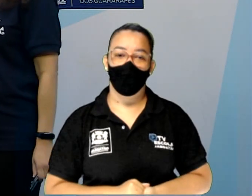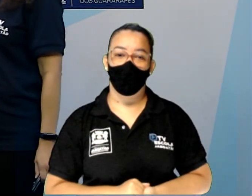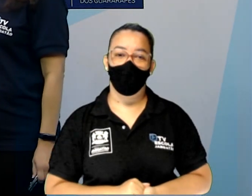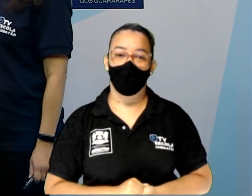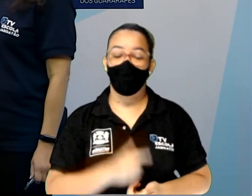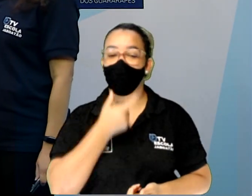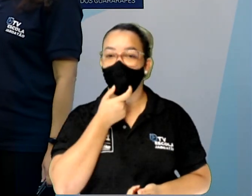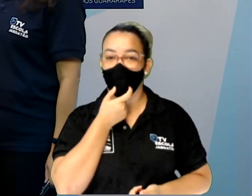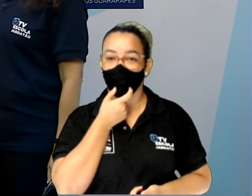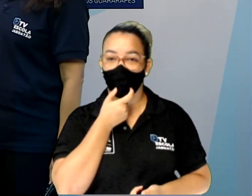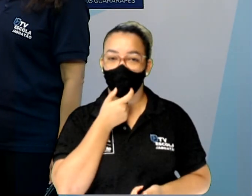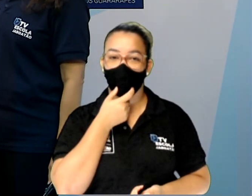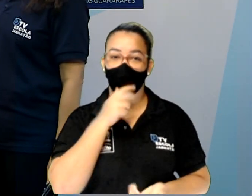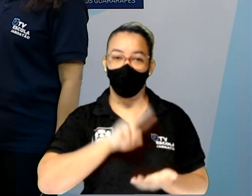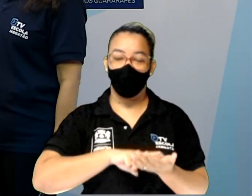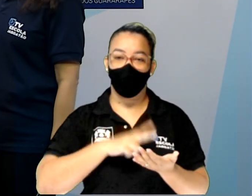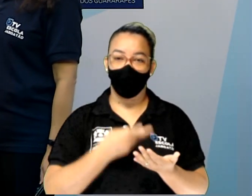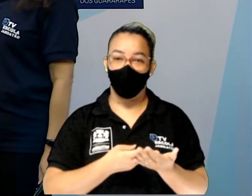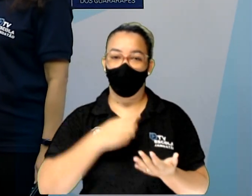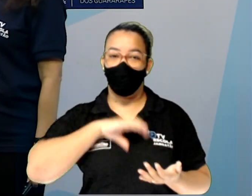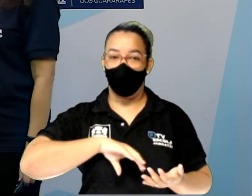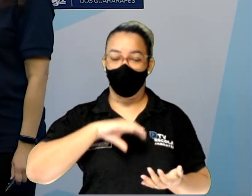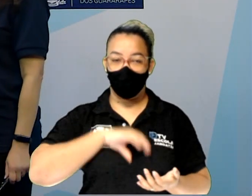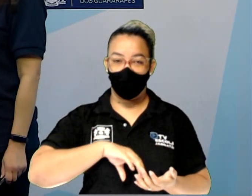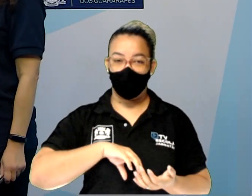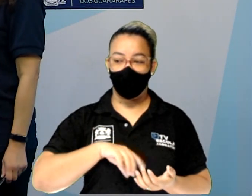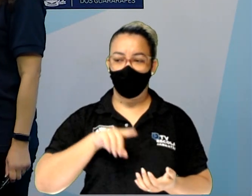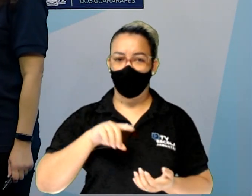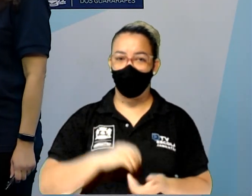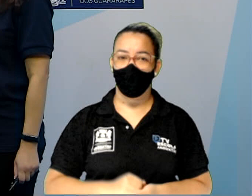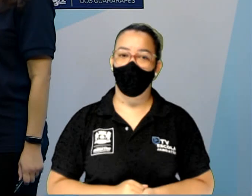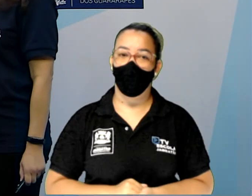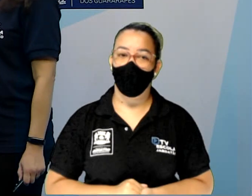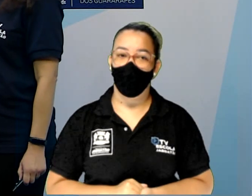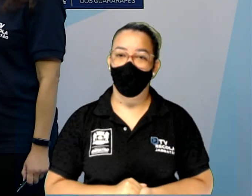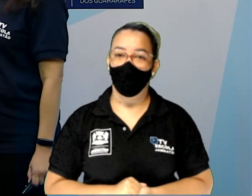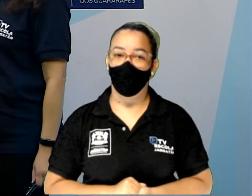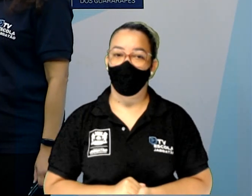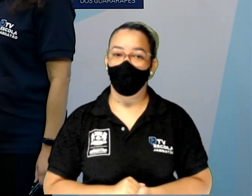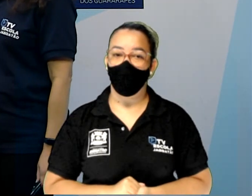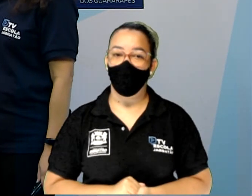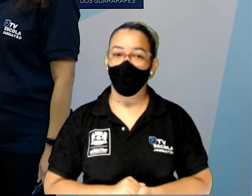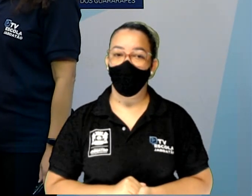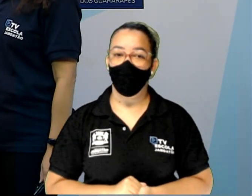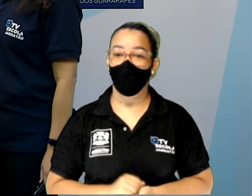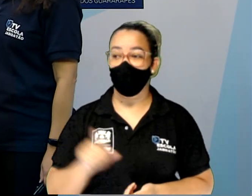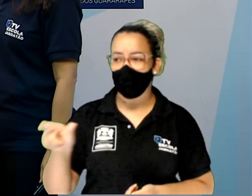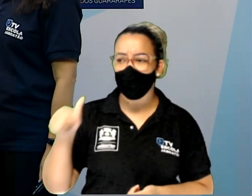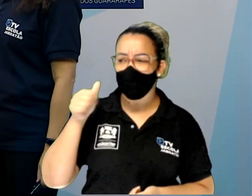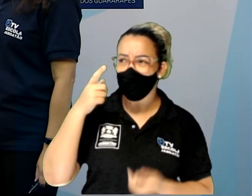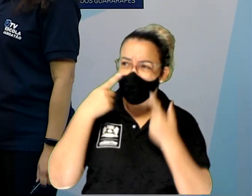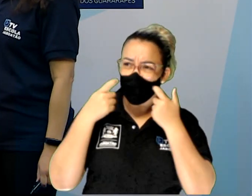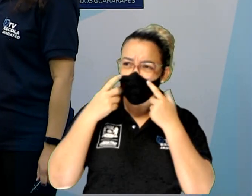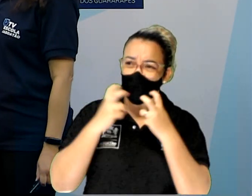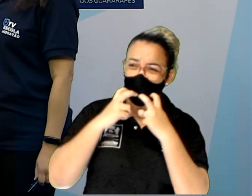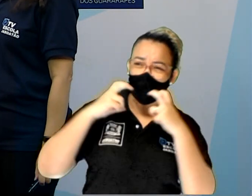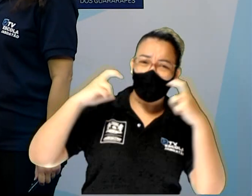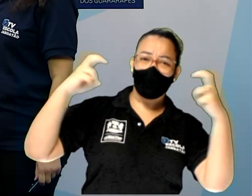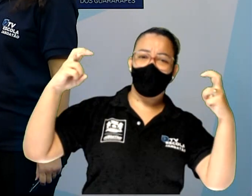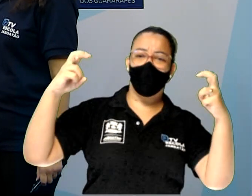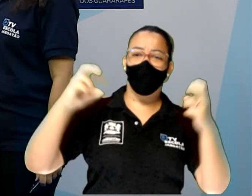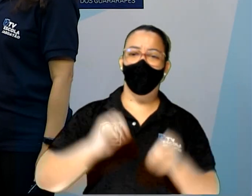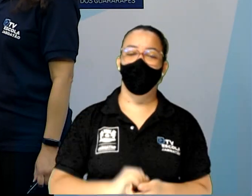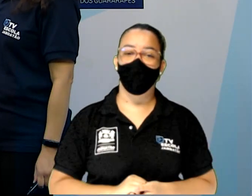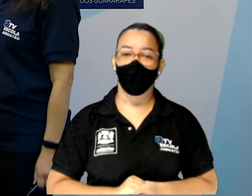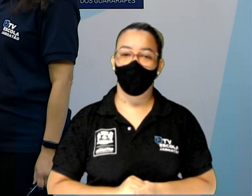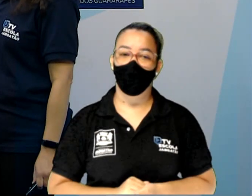girl cried too loud. A garota chorou muito alto. Did the girl cry too loud?